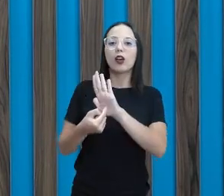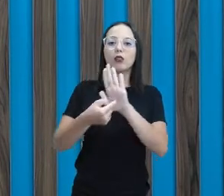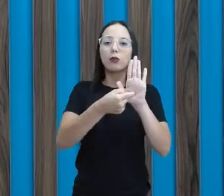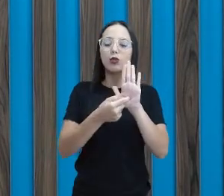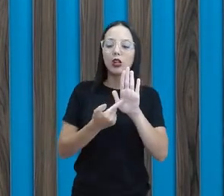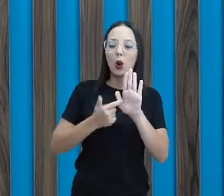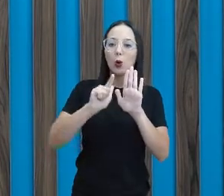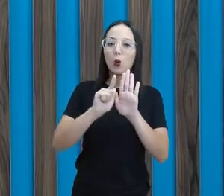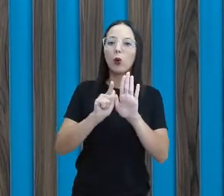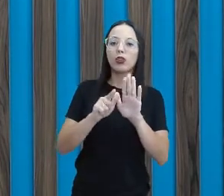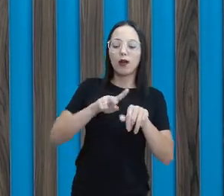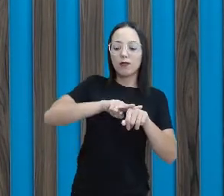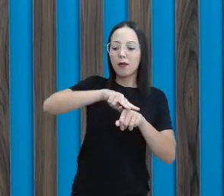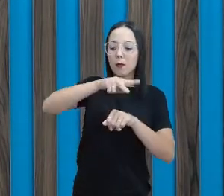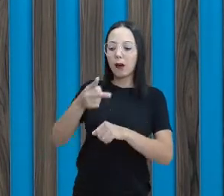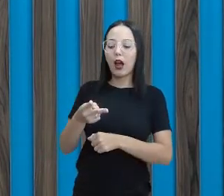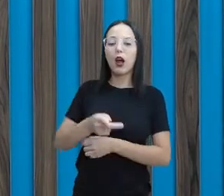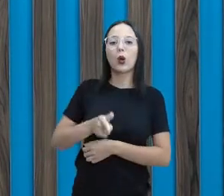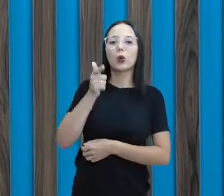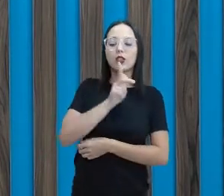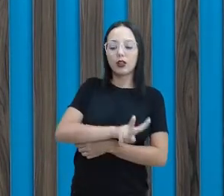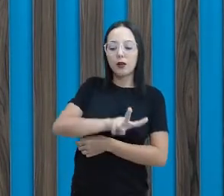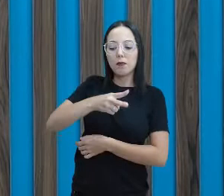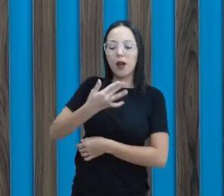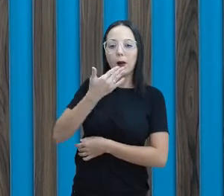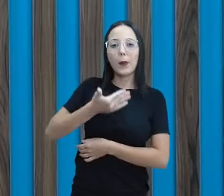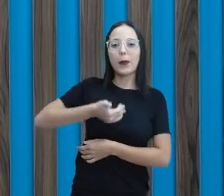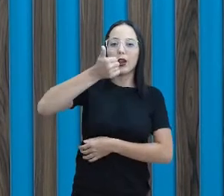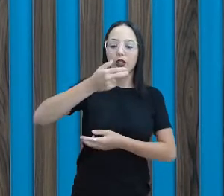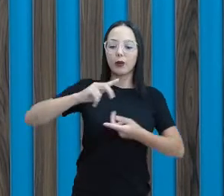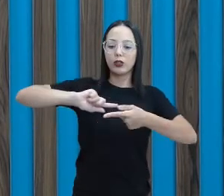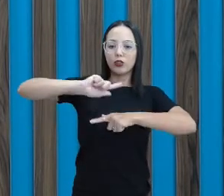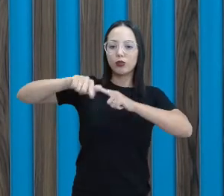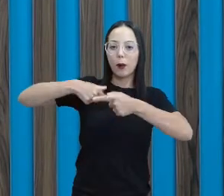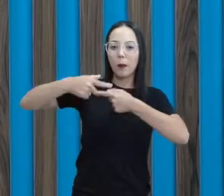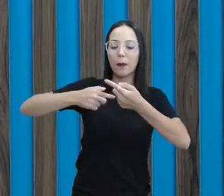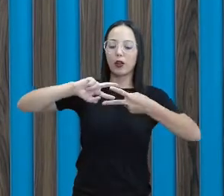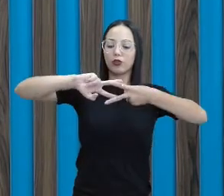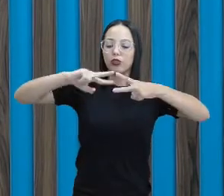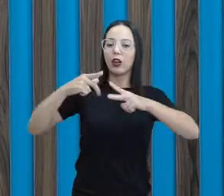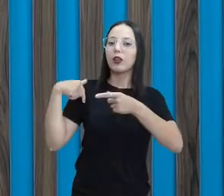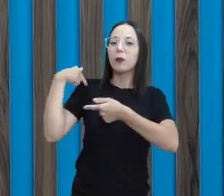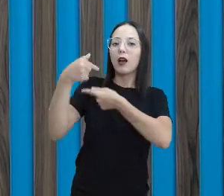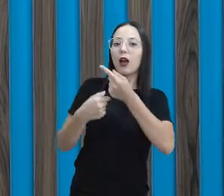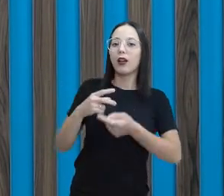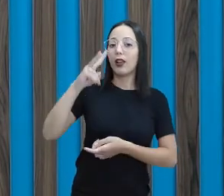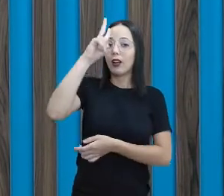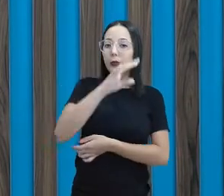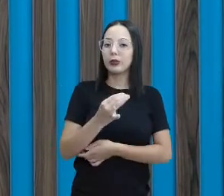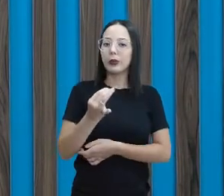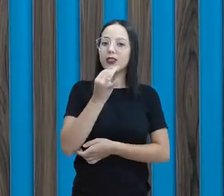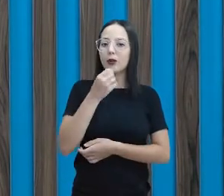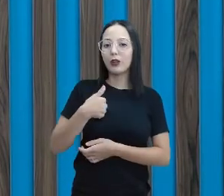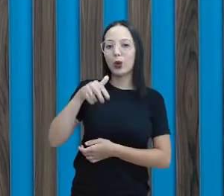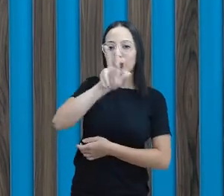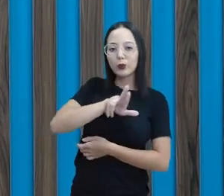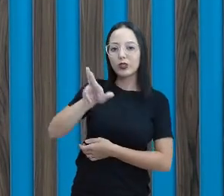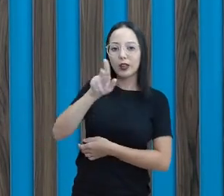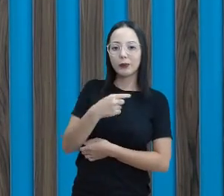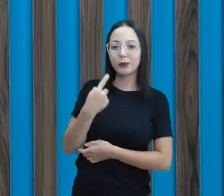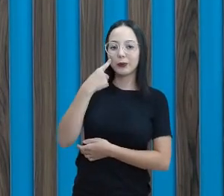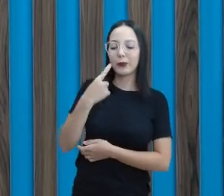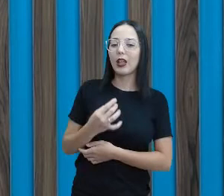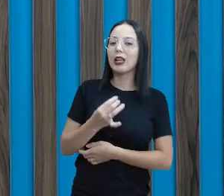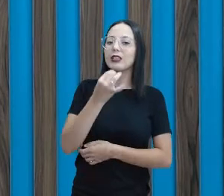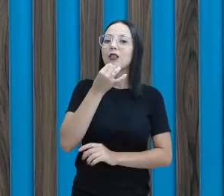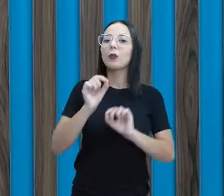outro organismo para poder fazer o melhoramento genético dele, tá? Lembra do exemplo que eu usei? Eu usei aquele